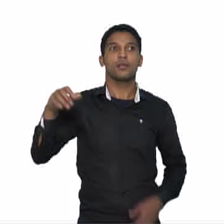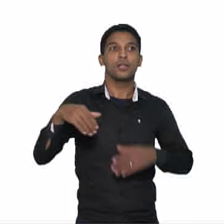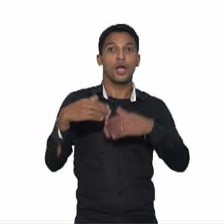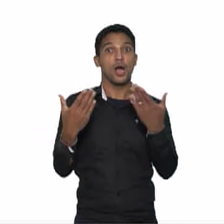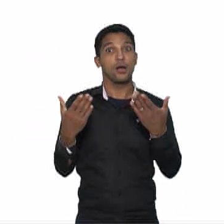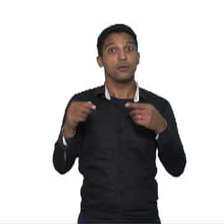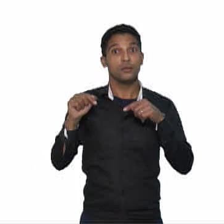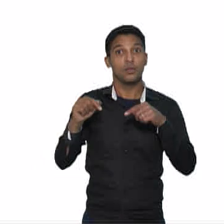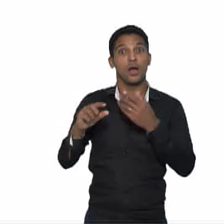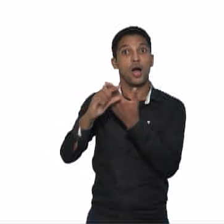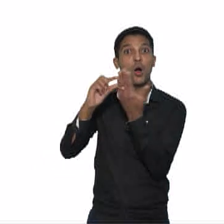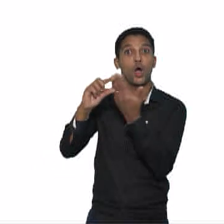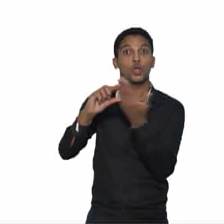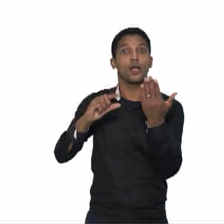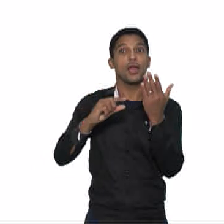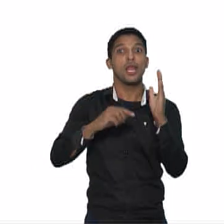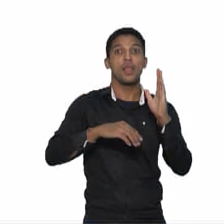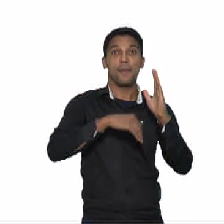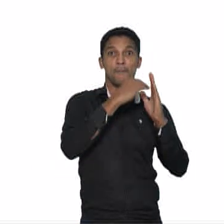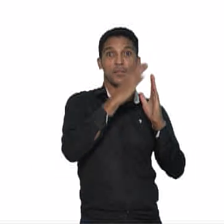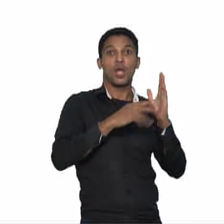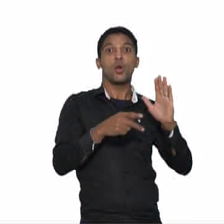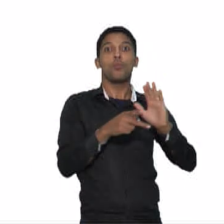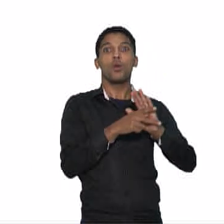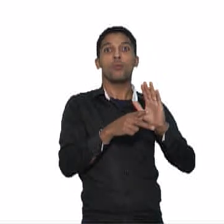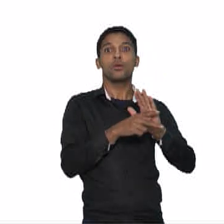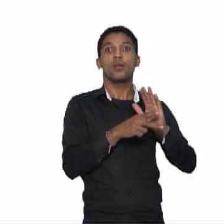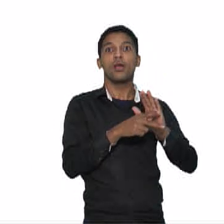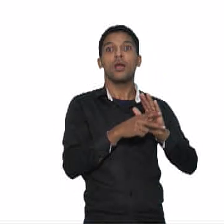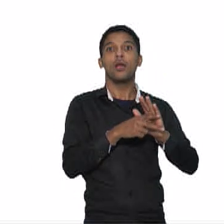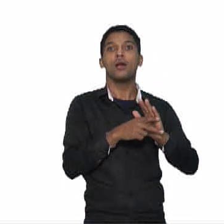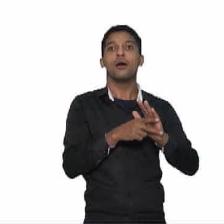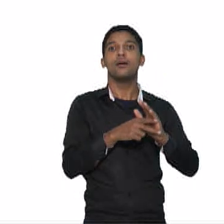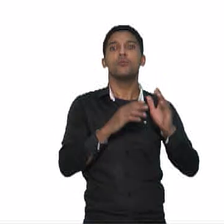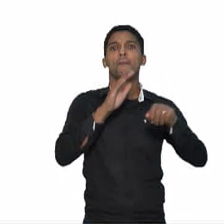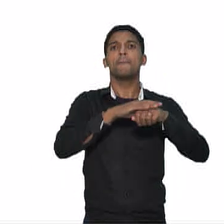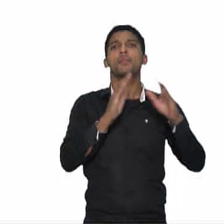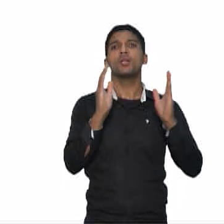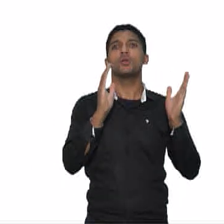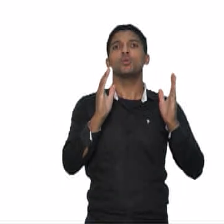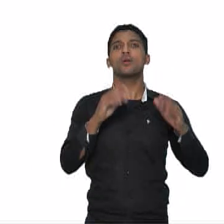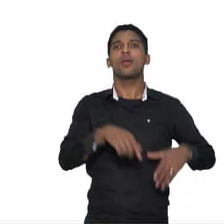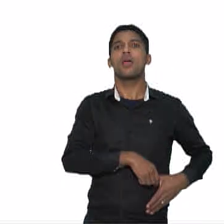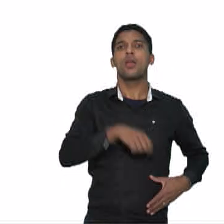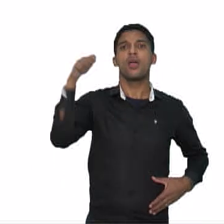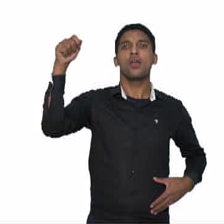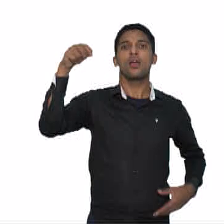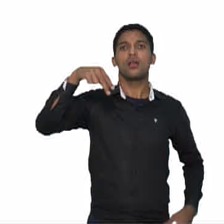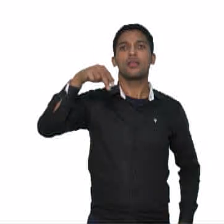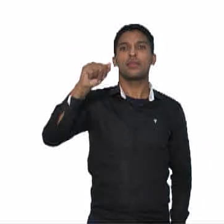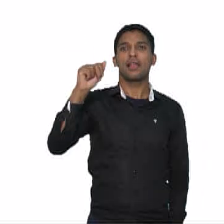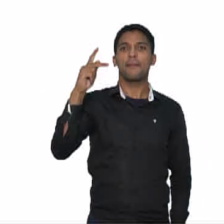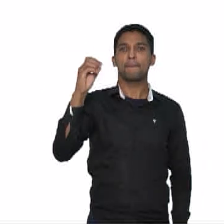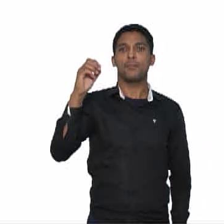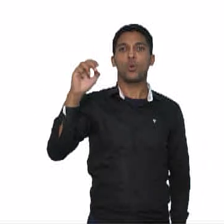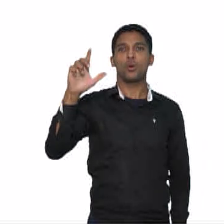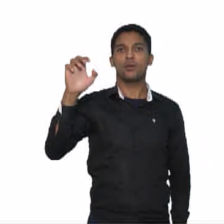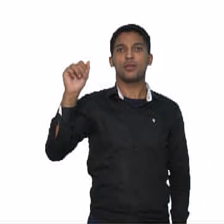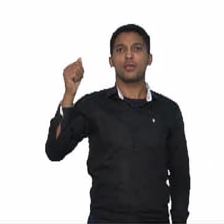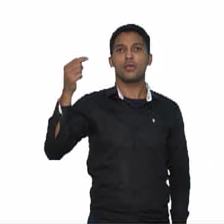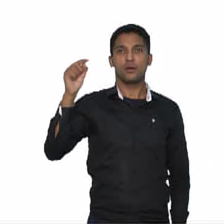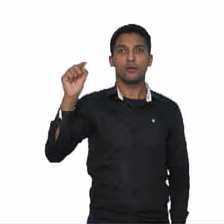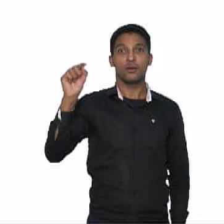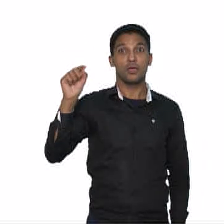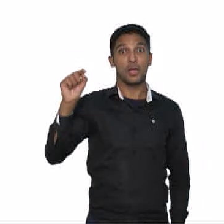Napoleão. Situou cada figura como uma estátua, iluminada por foco de luz, contra um fundo simples e de arcos romanos.